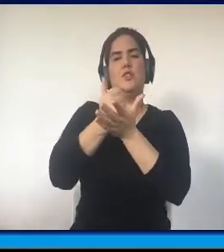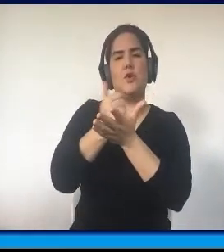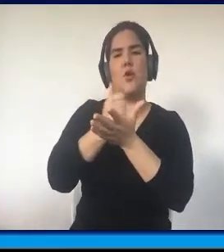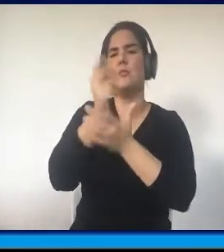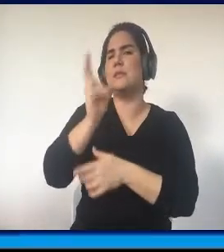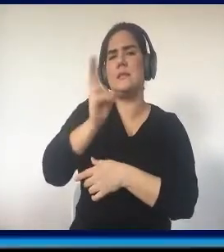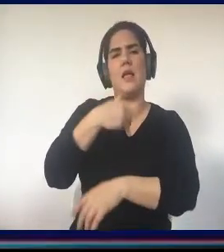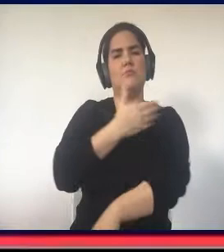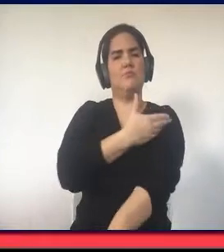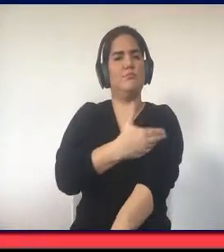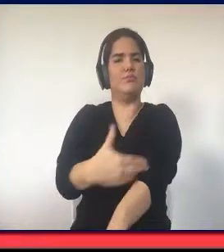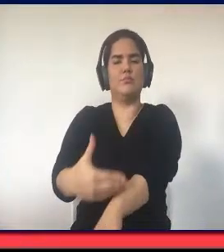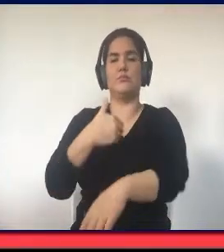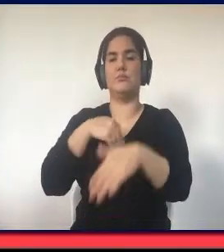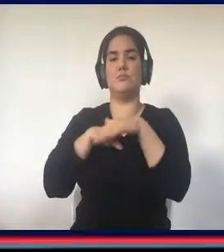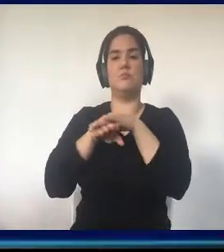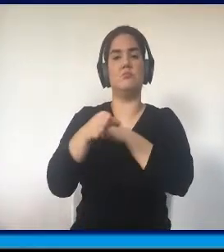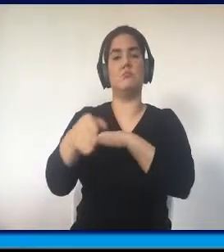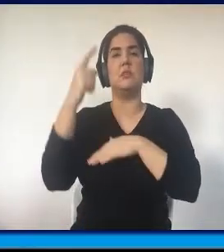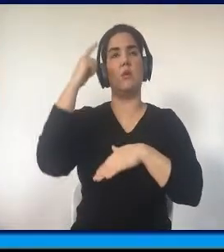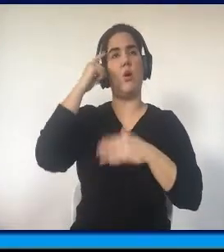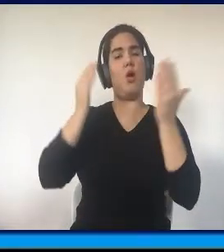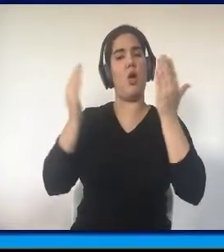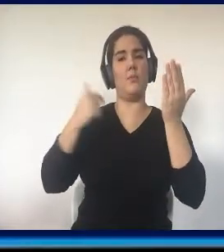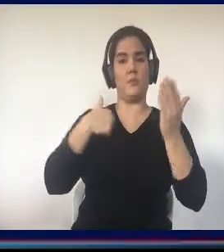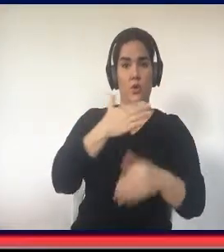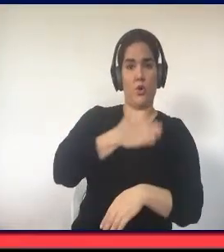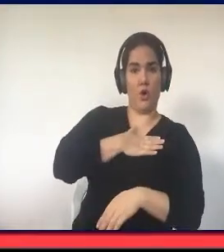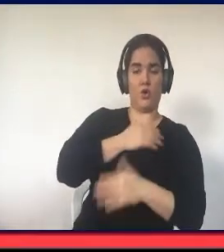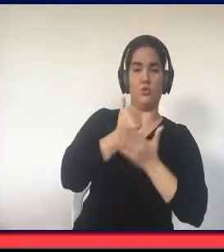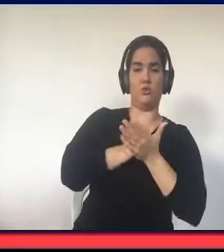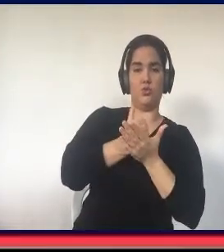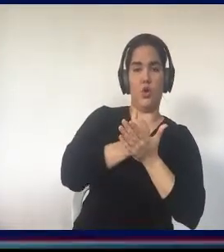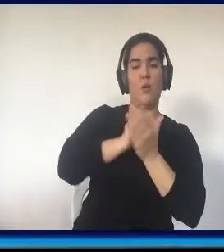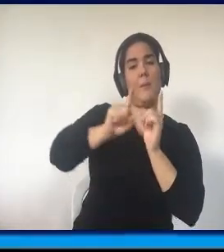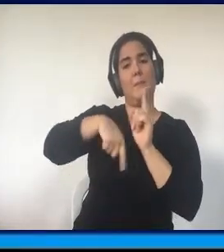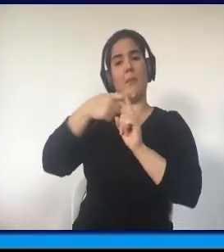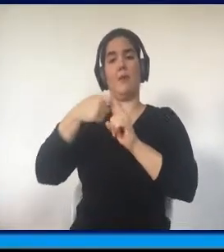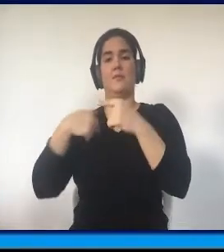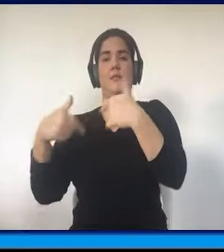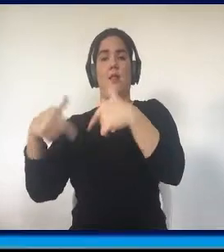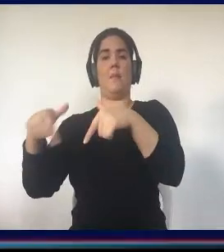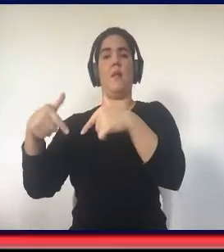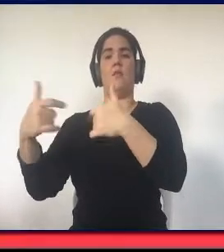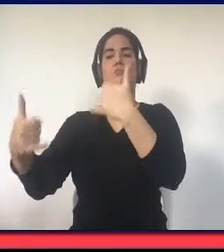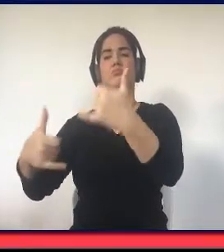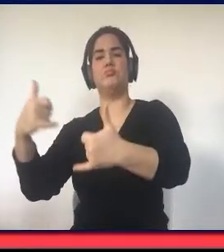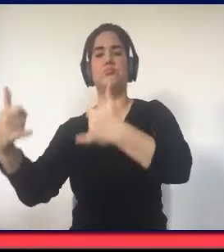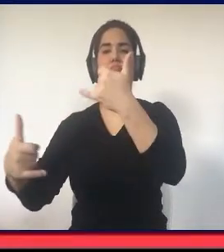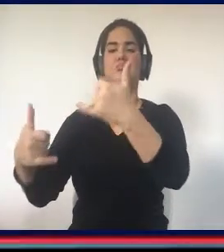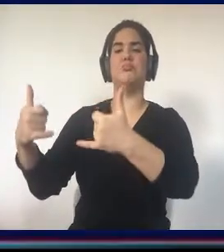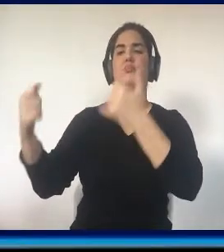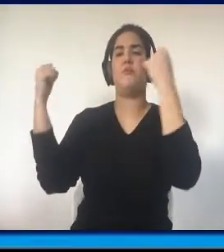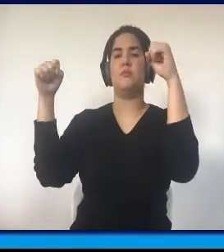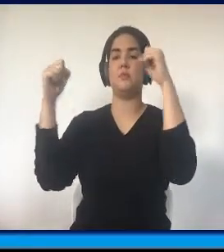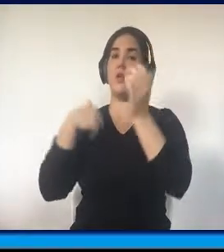E eu pensei, por que não unir o que eu gosto, que é os videogames, com a recreação, que é algo que eu gosto também? Eu comecei a fazer educação física porque eu era faixa